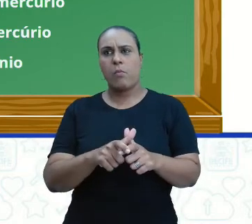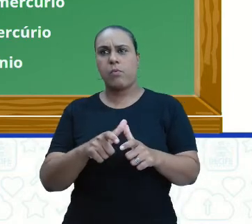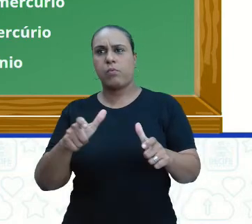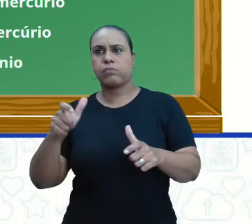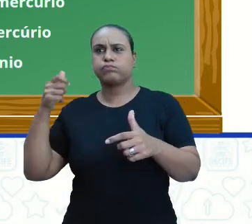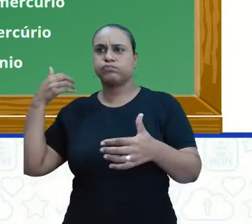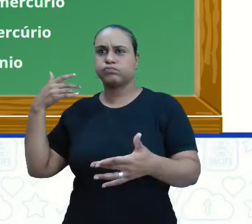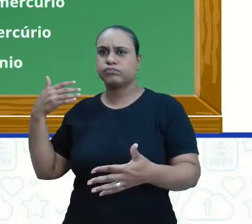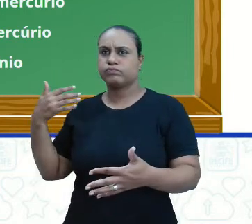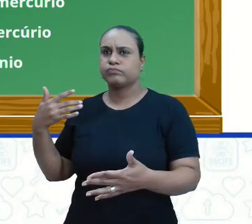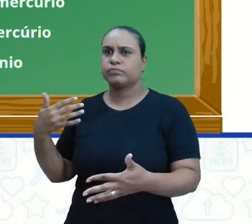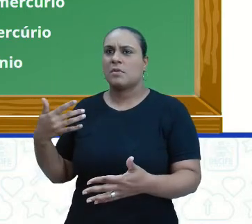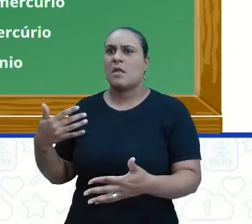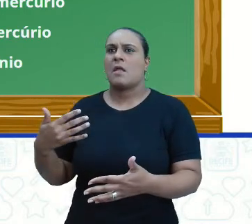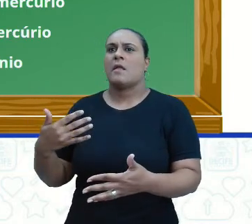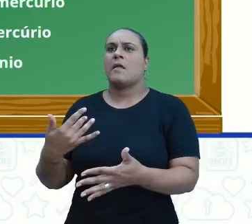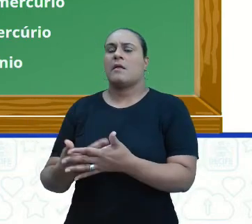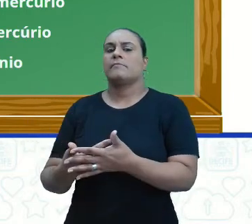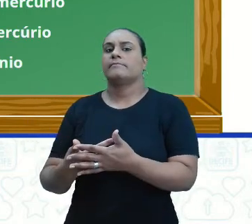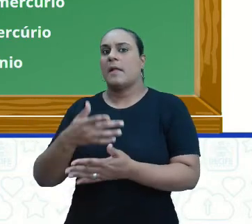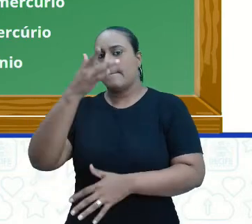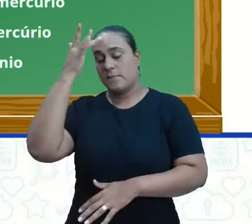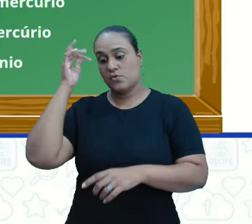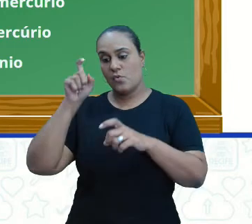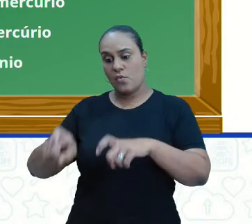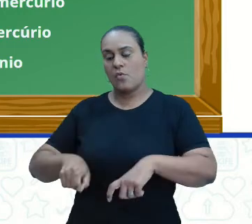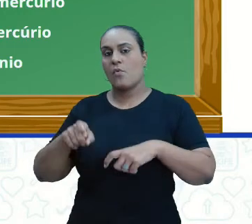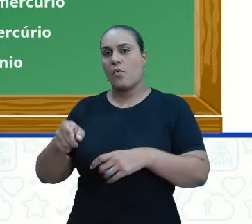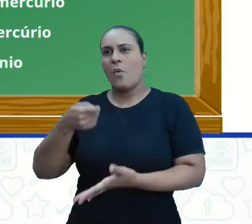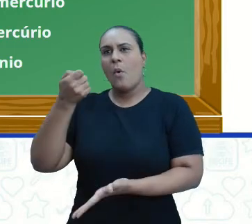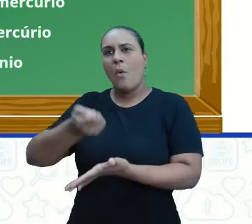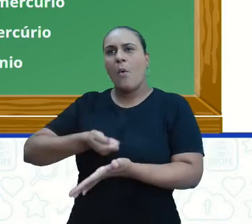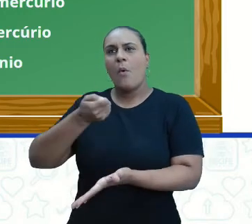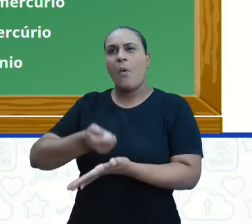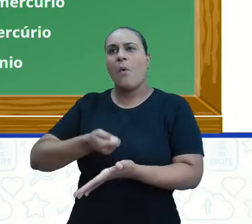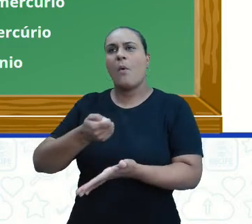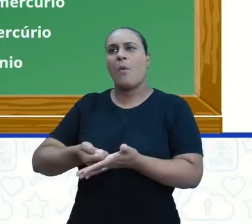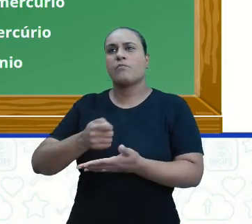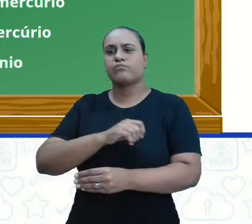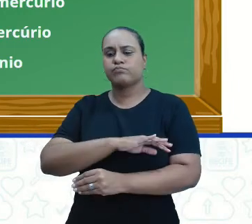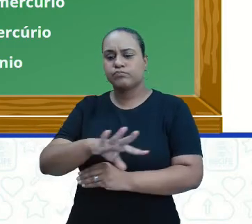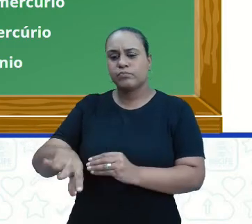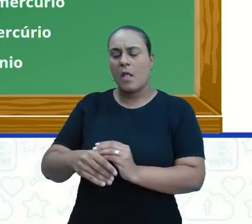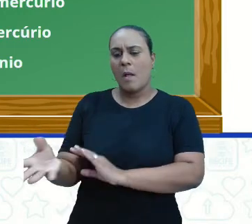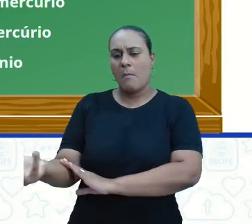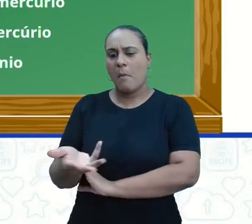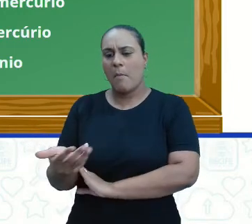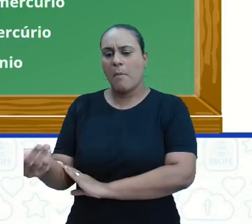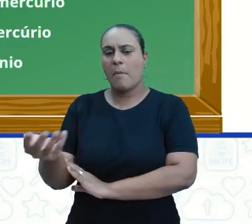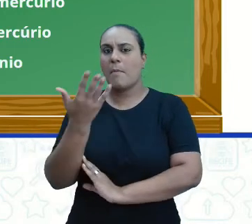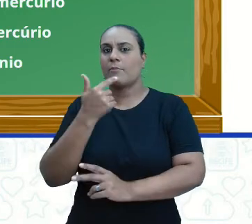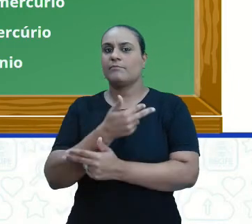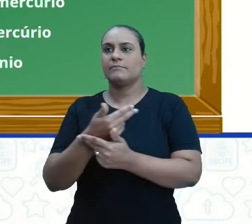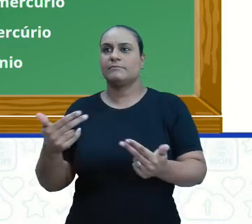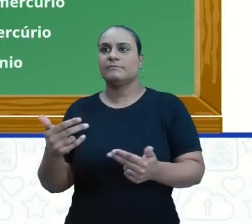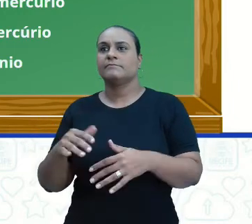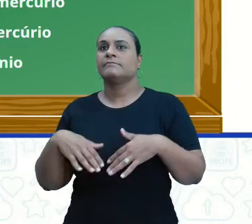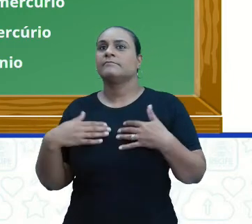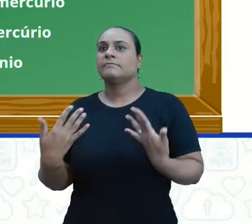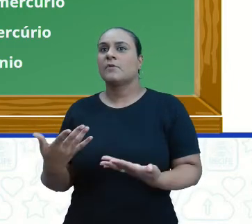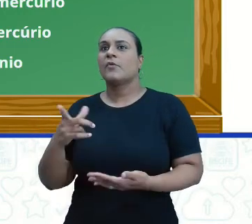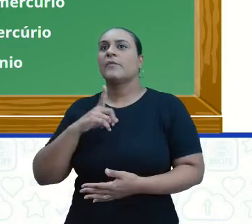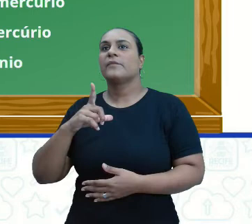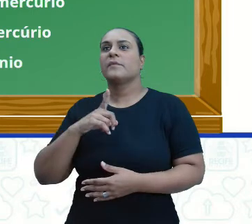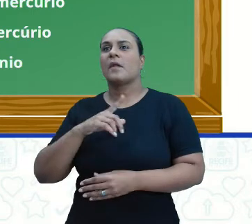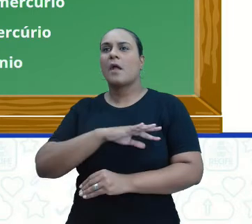longo da história da humanidade obrigou os agricultores a incrementar essa produção de alimentos. Então, para tanto, são